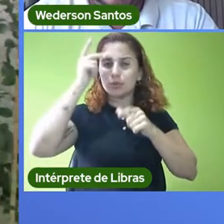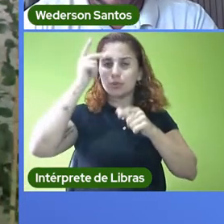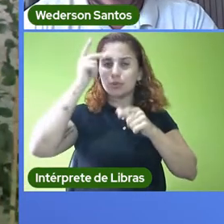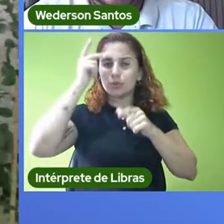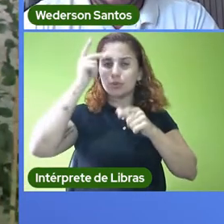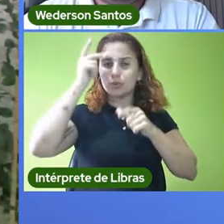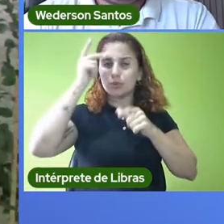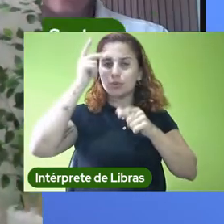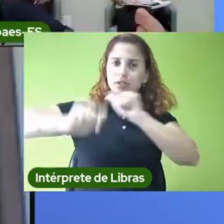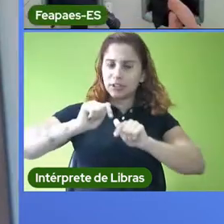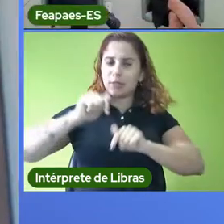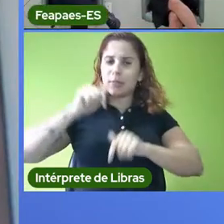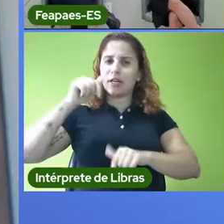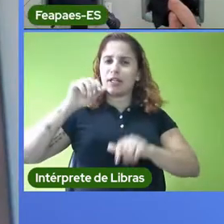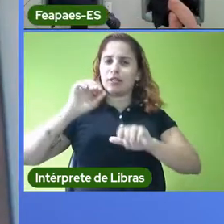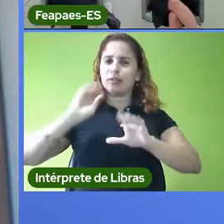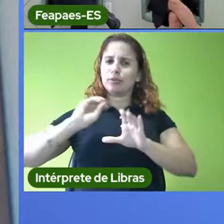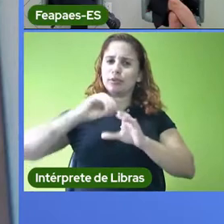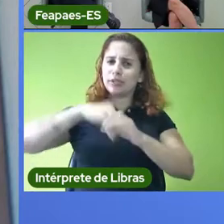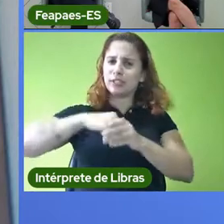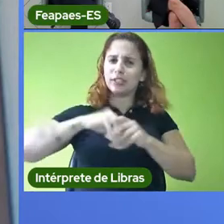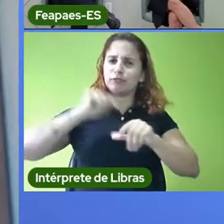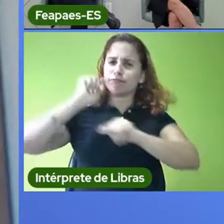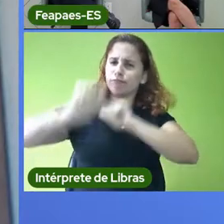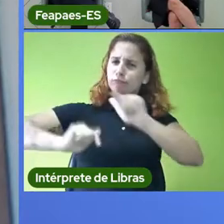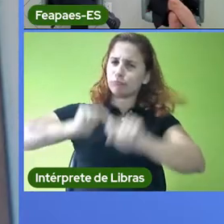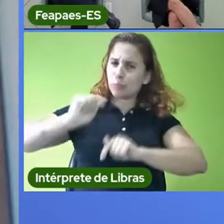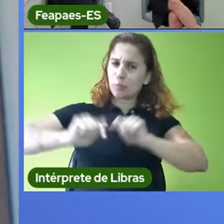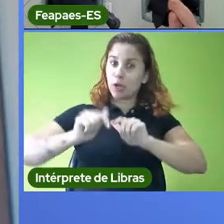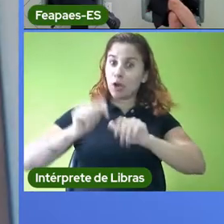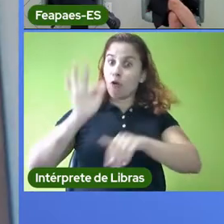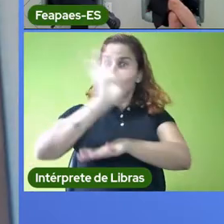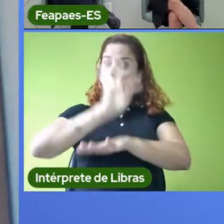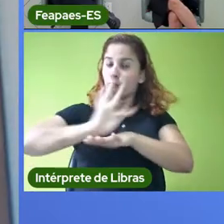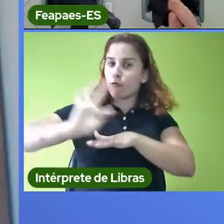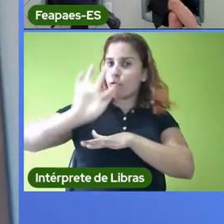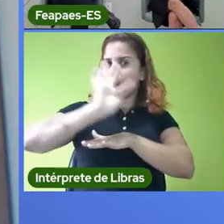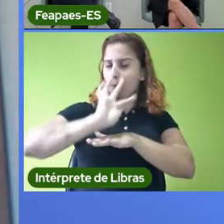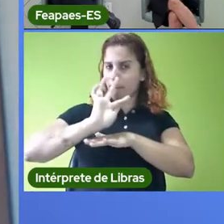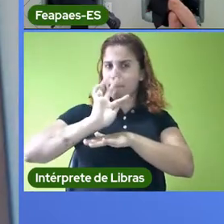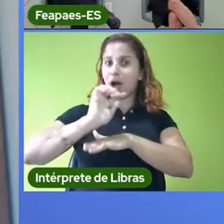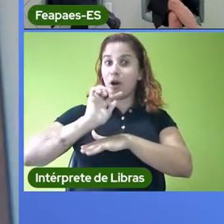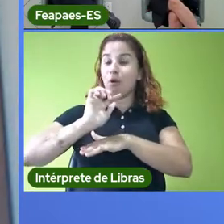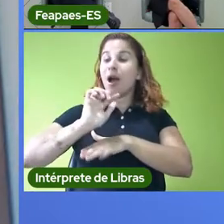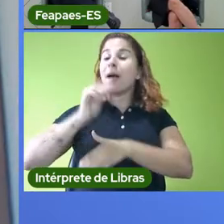formal de trabalho, isso para as pessoas com deficiência ainda é mais difícil, porque